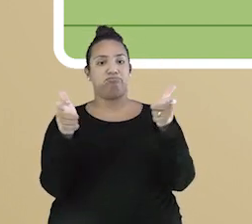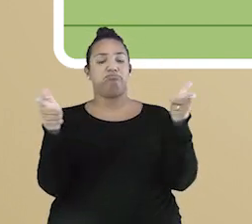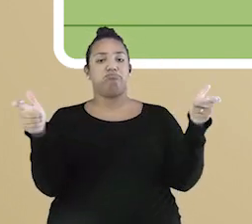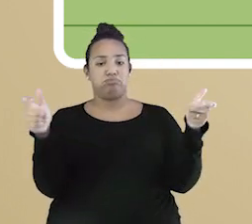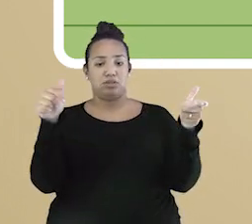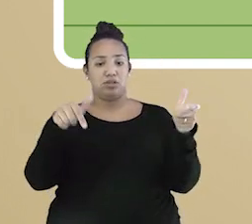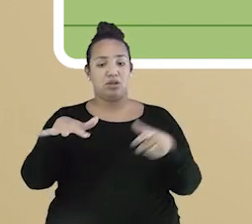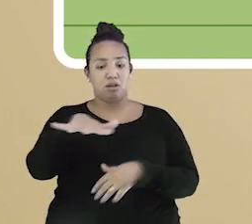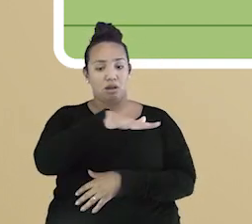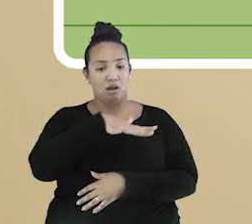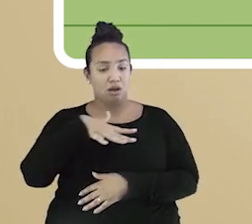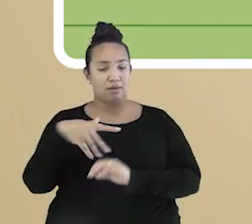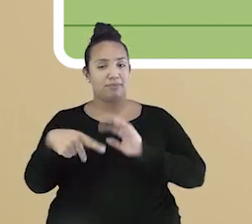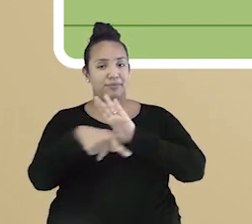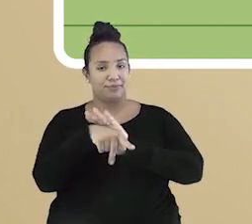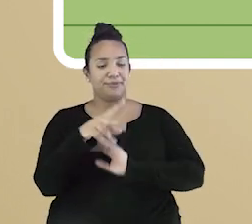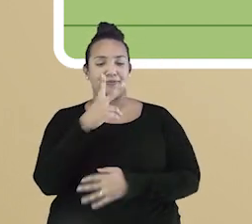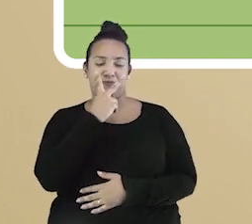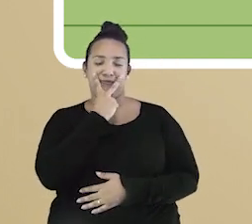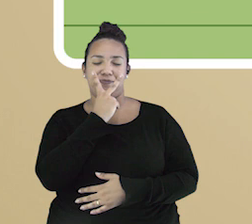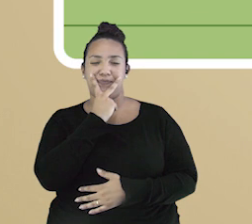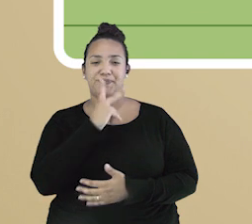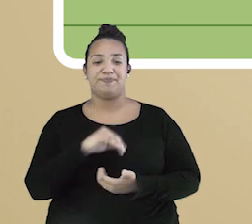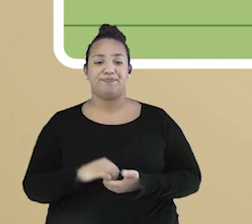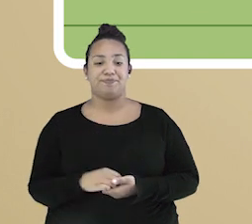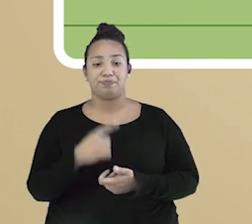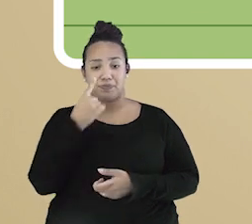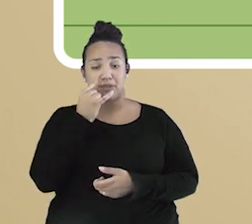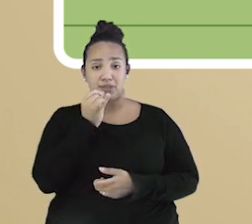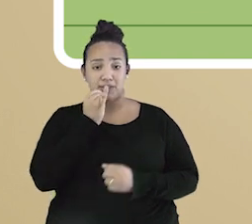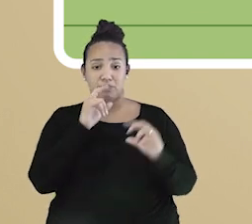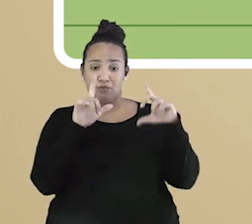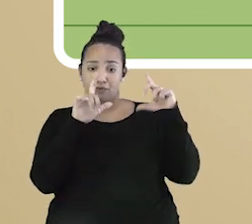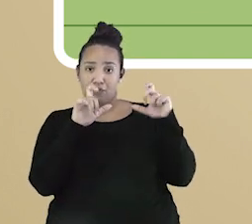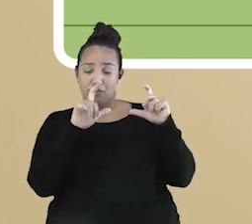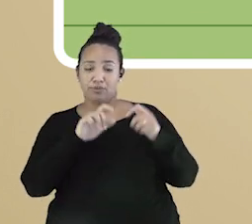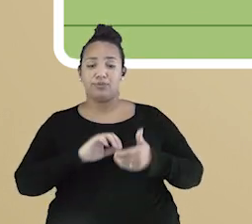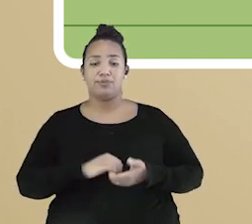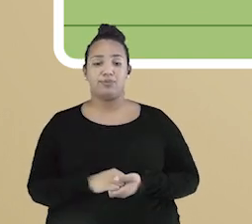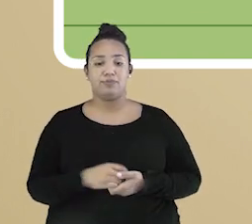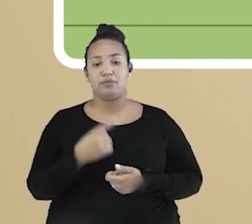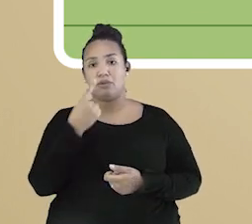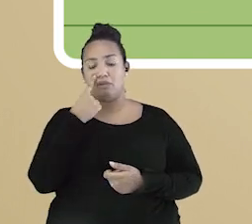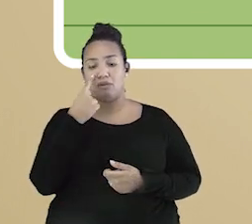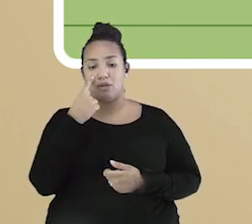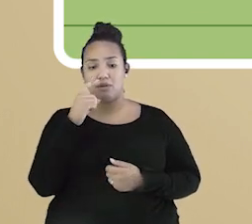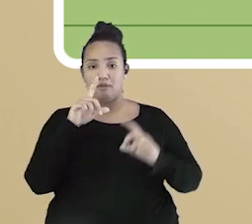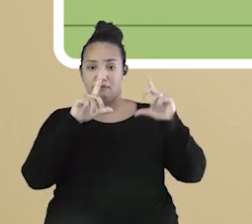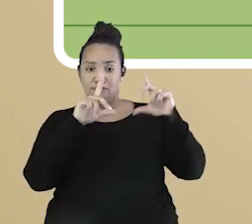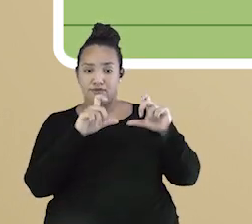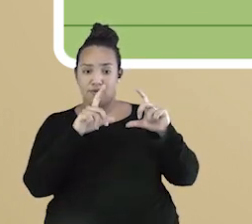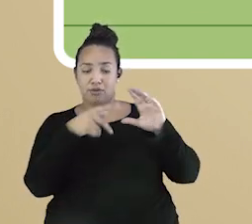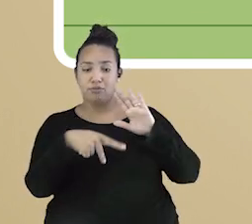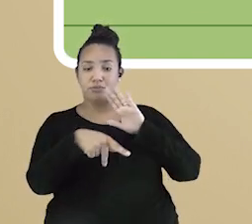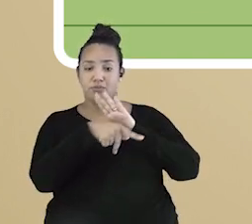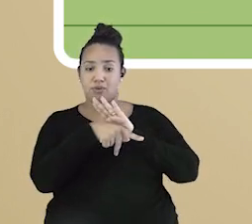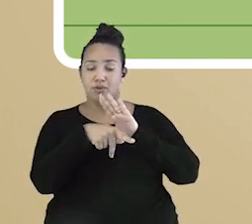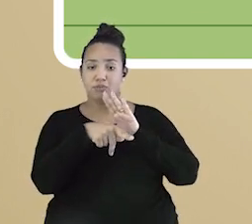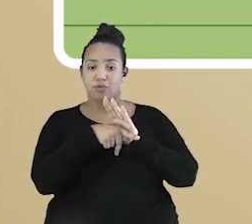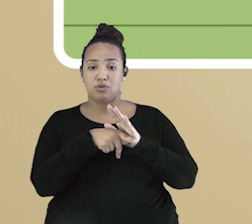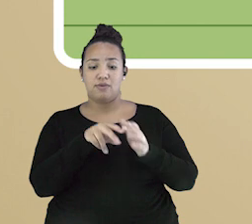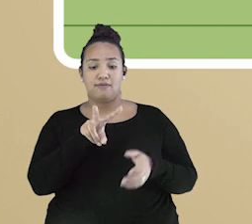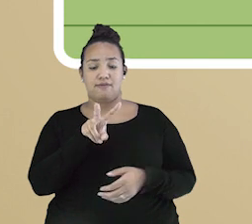delas dentro da região metropolitana da Grande Vitória. Como exemplo dessa foto. Nela, nós podemos ver a usina de pelotização